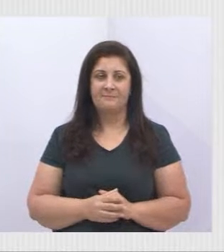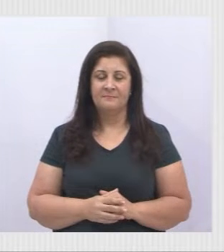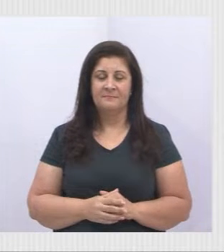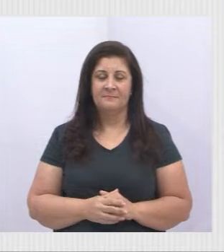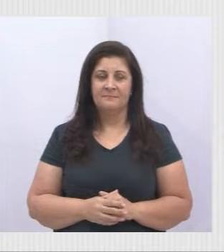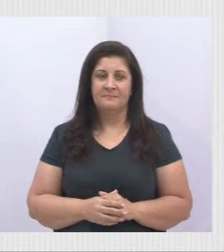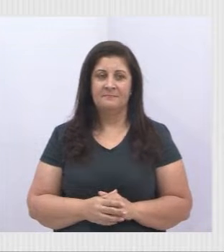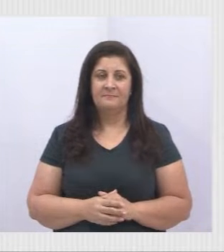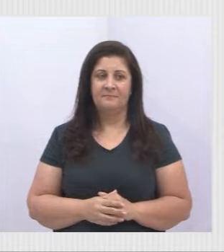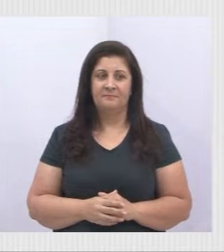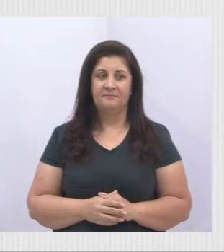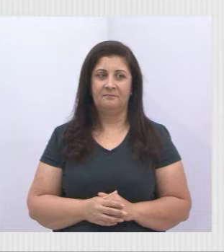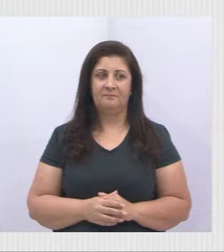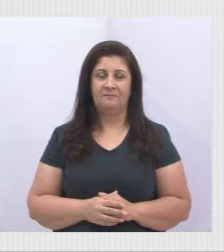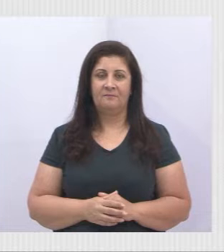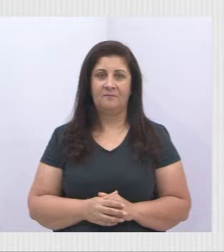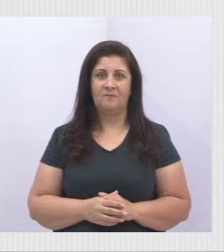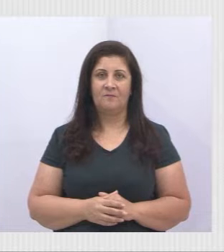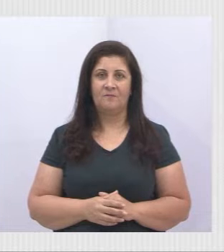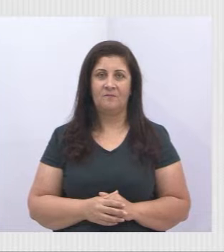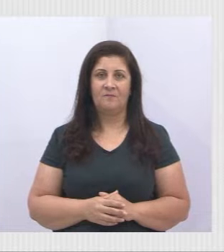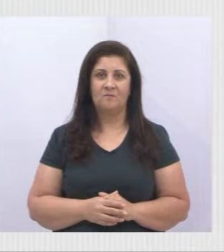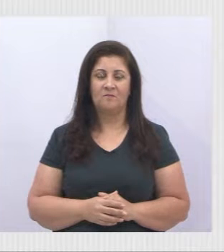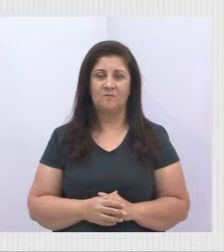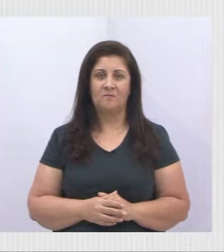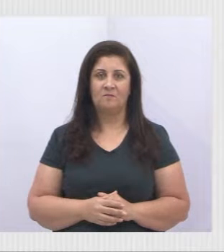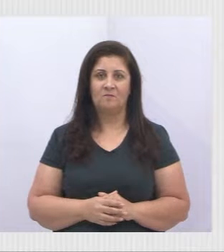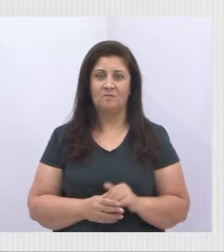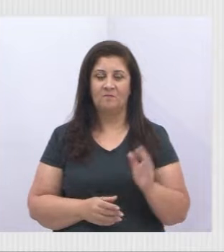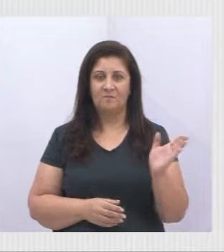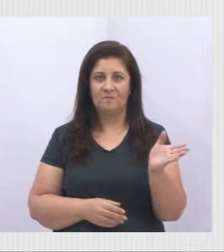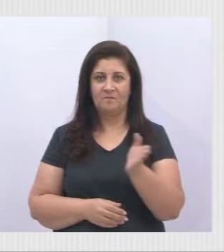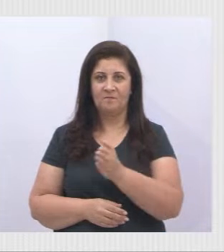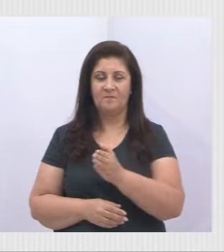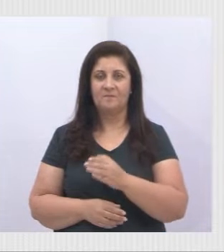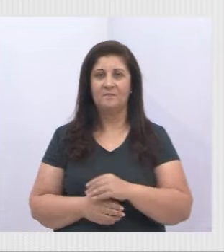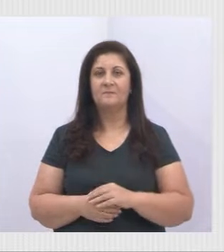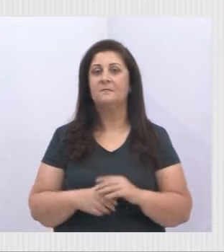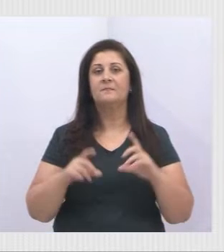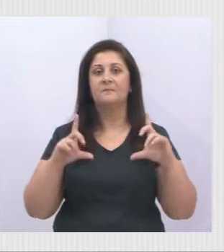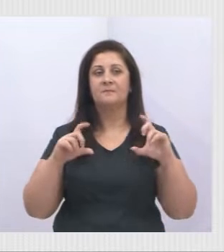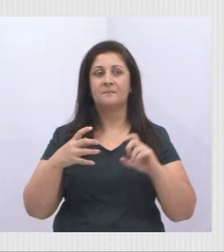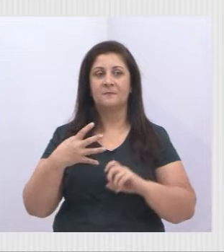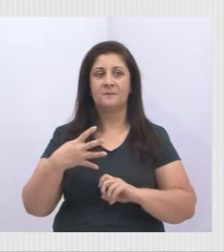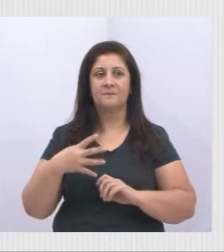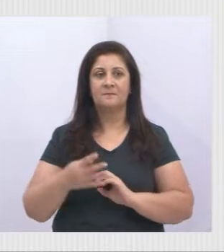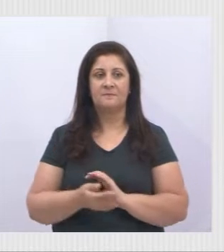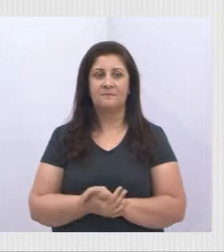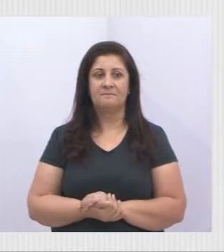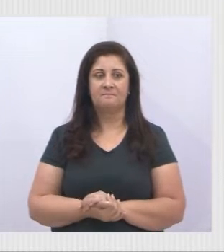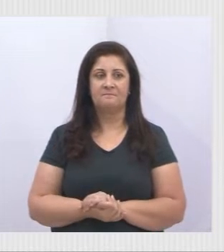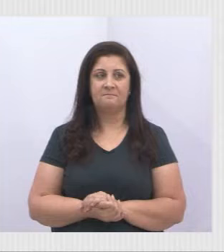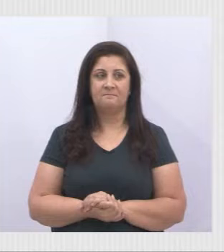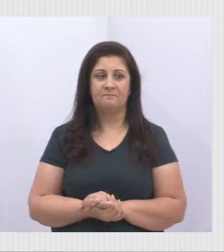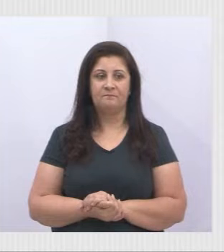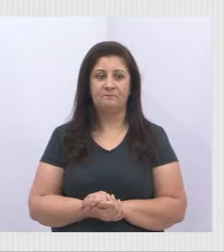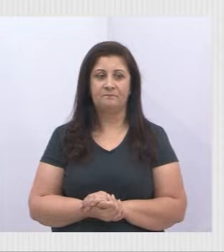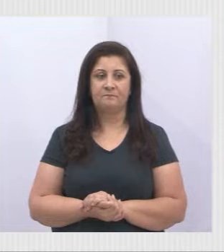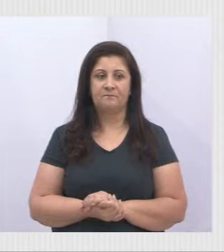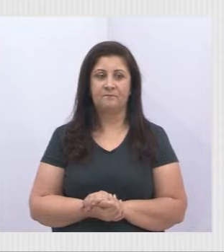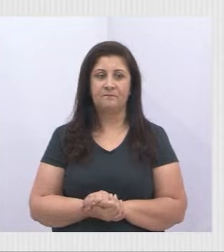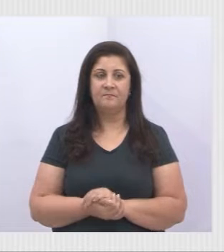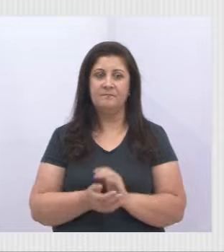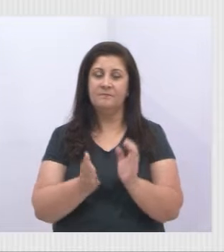na escola junto com o povo. A foto 4, leitura comunitária no